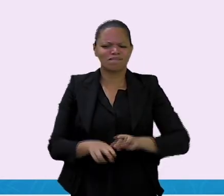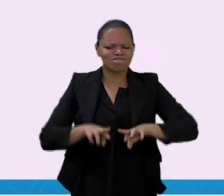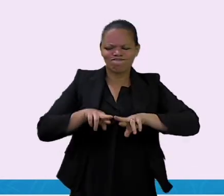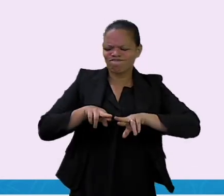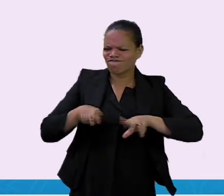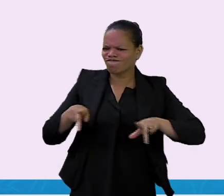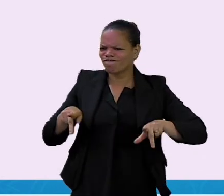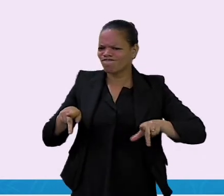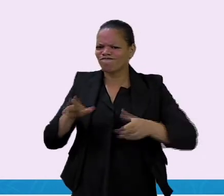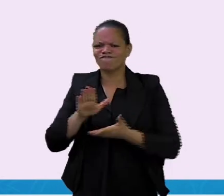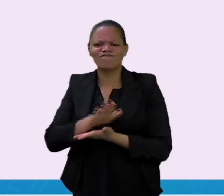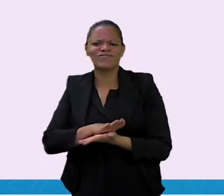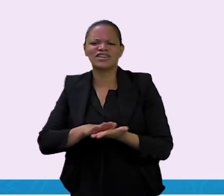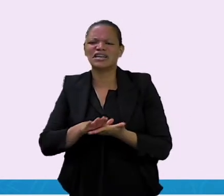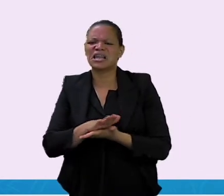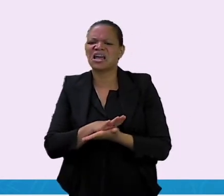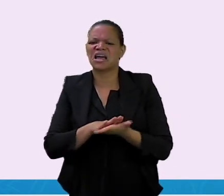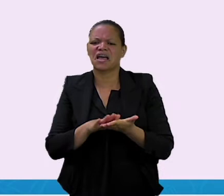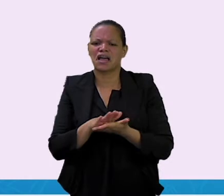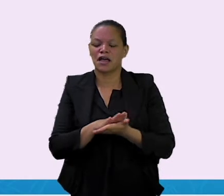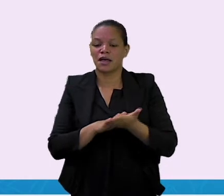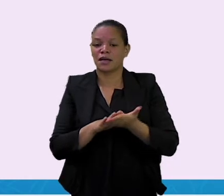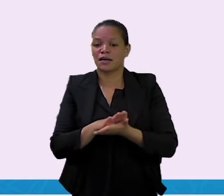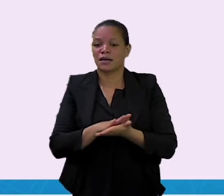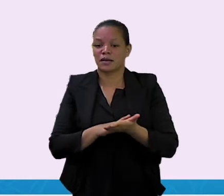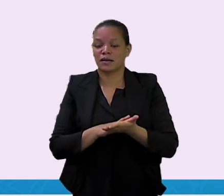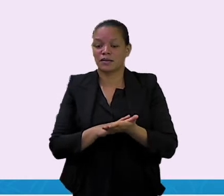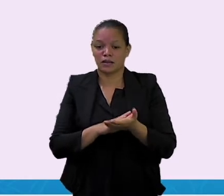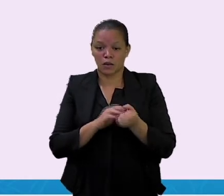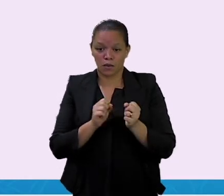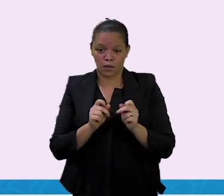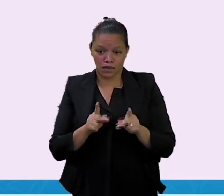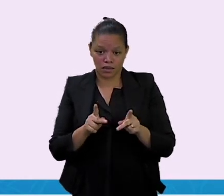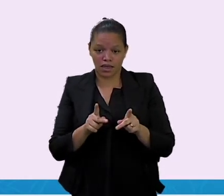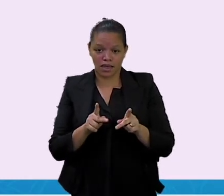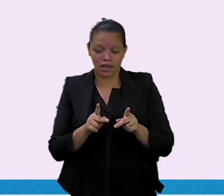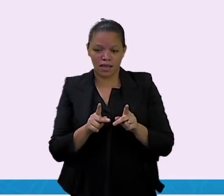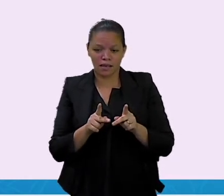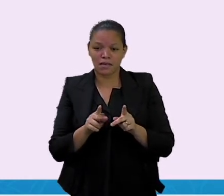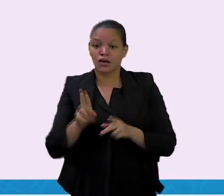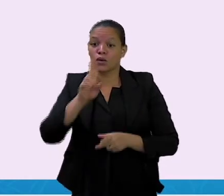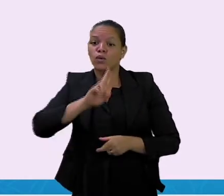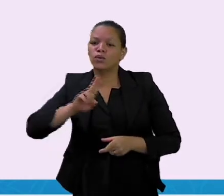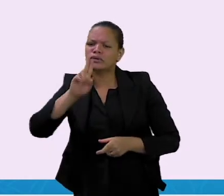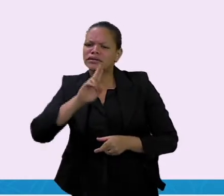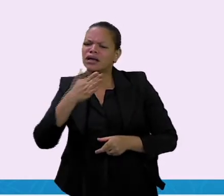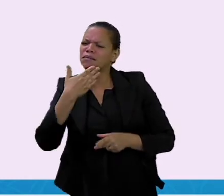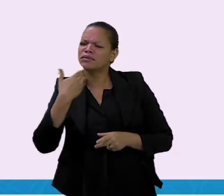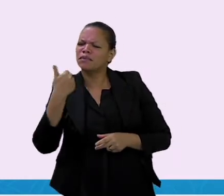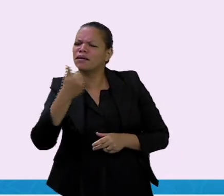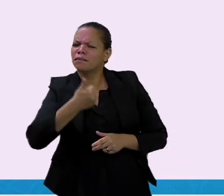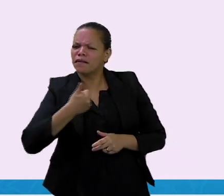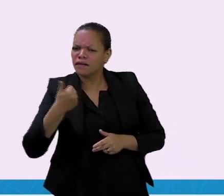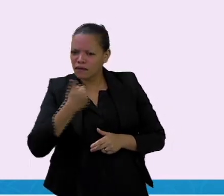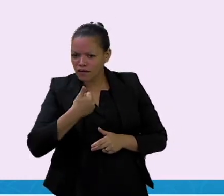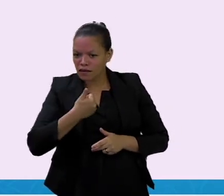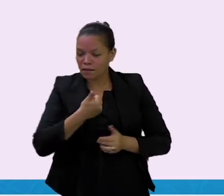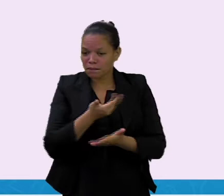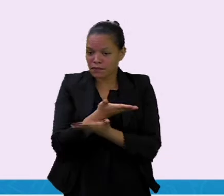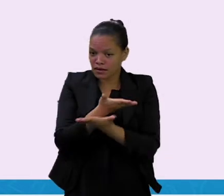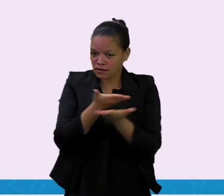nesta operação aqui. Por isso, a gente acrescenta para facilitar a nossa visão na hora